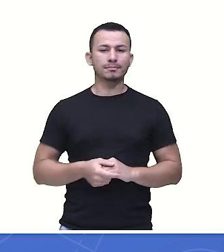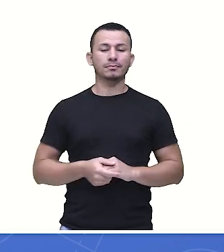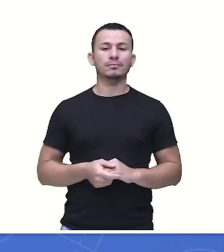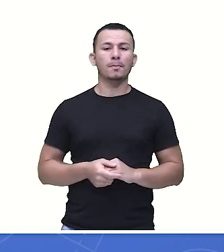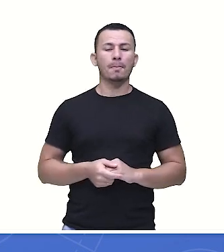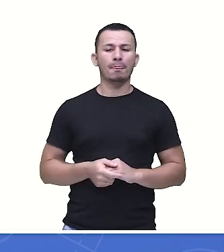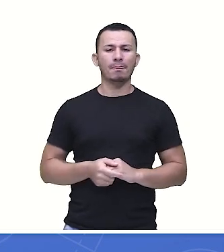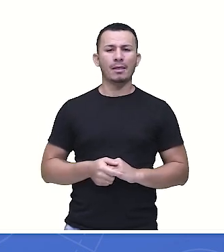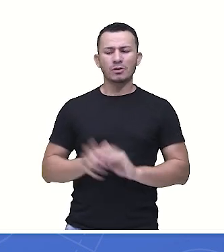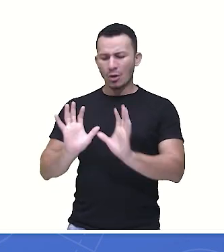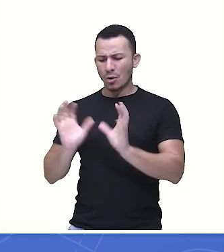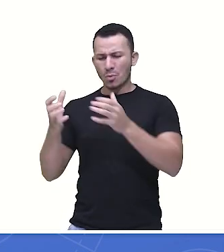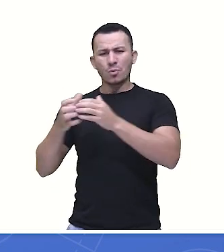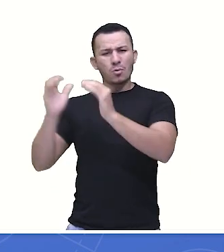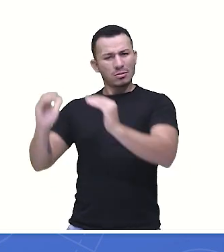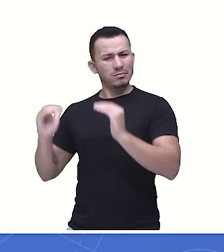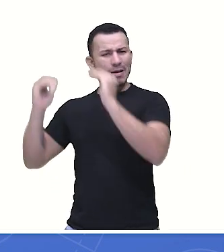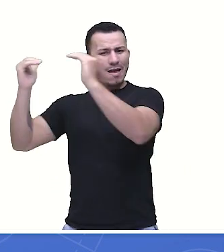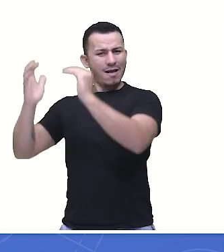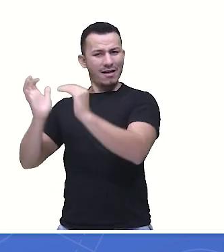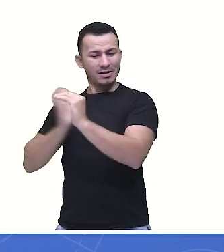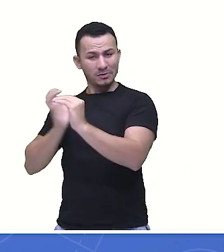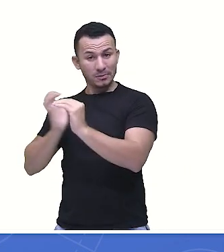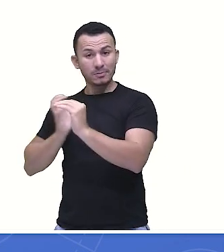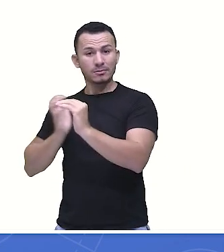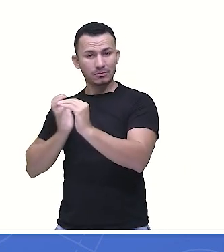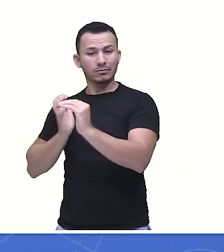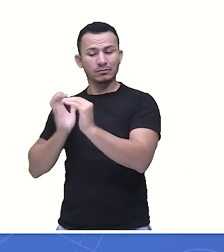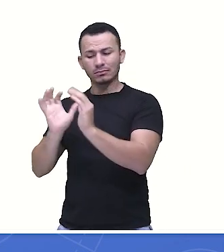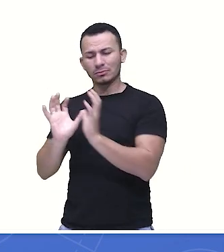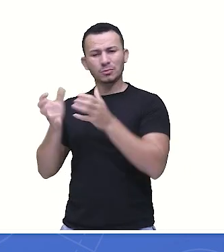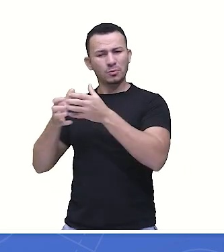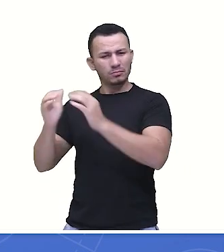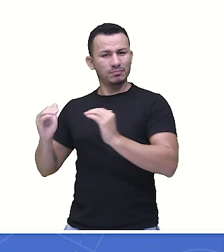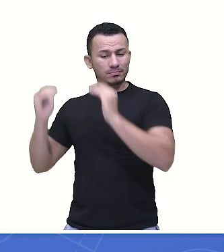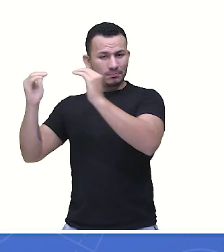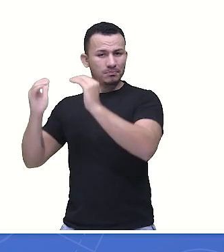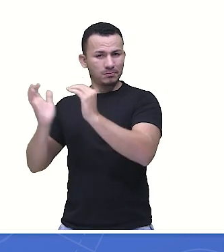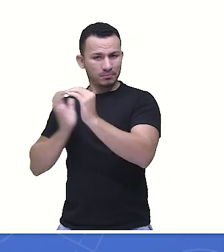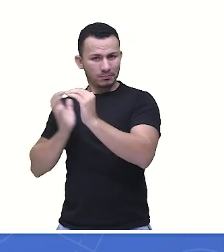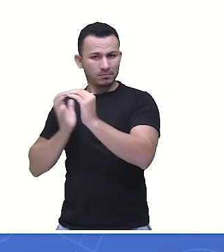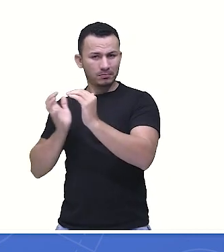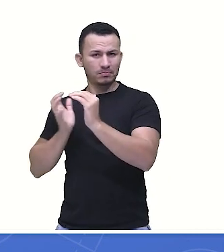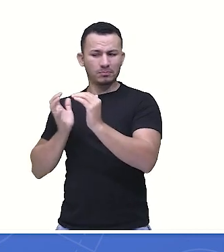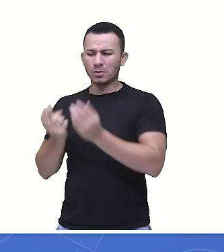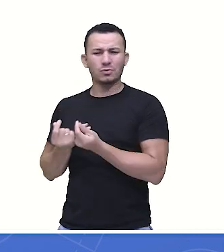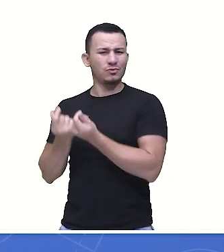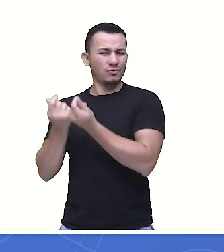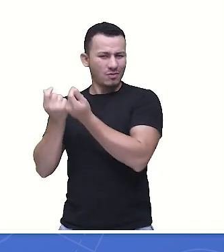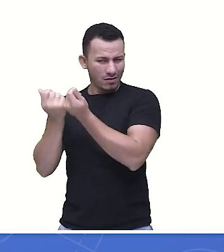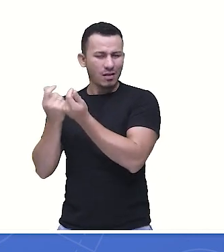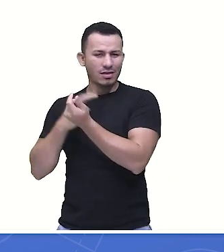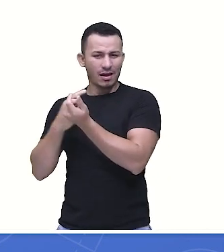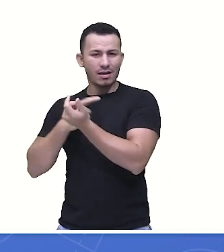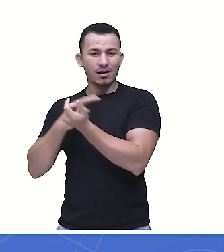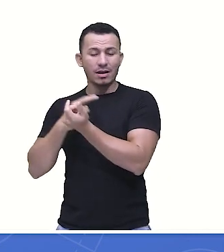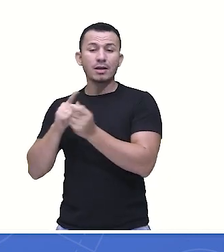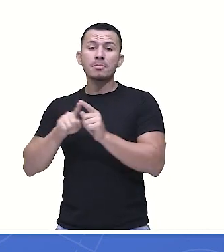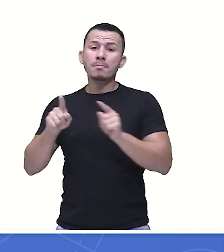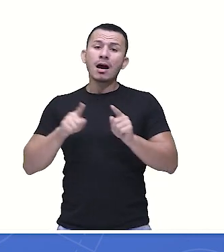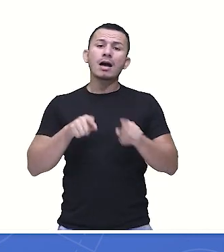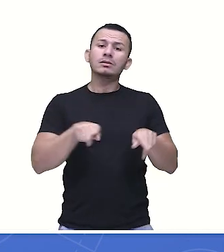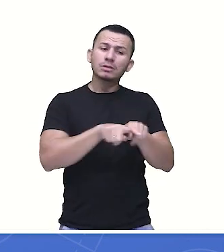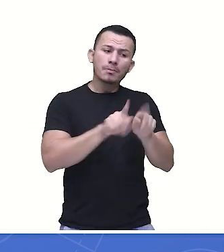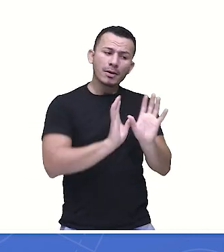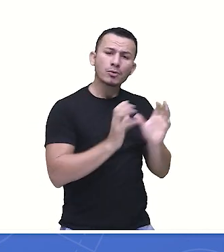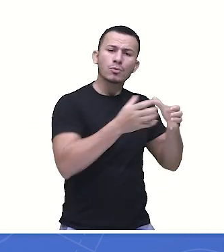só as classes mais abastadas, não é isso? Mais abastadas, as classes mais ricas, mas também que a